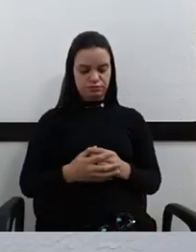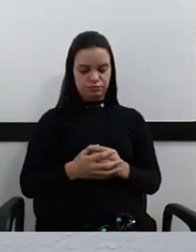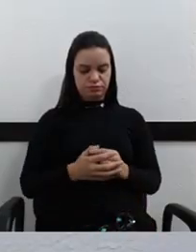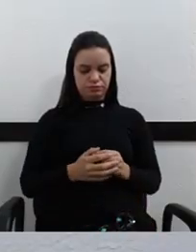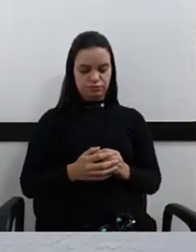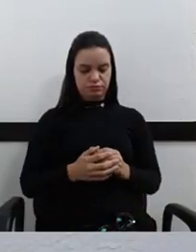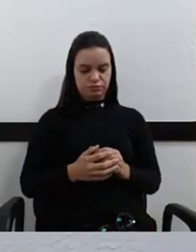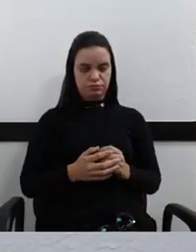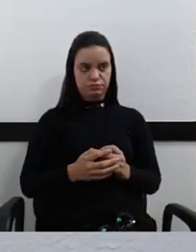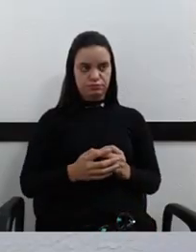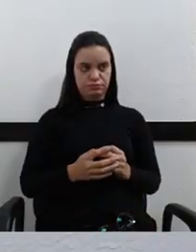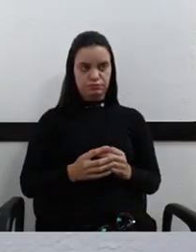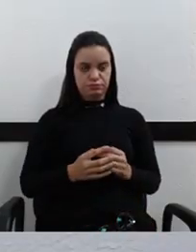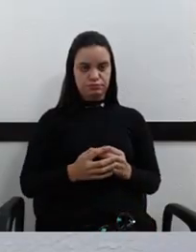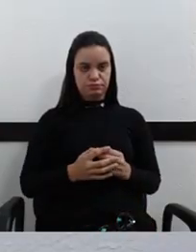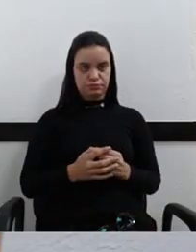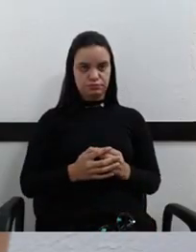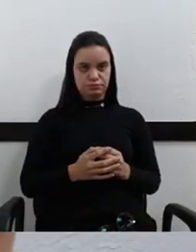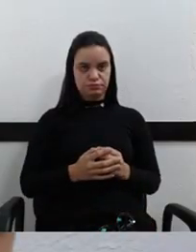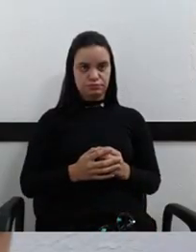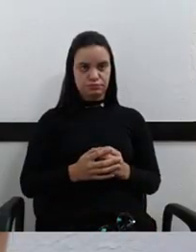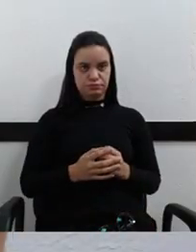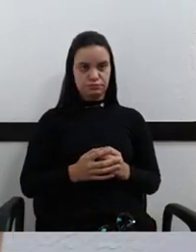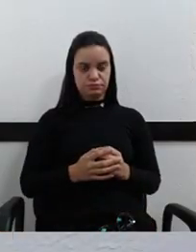Agradecemos, Sara.